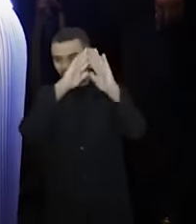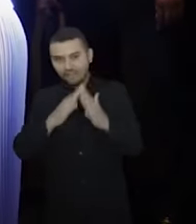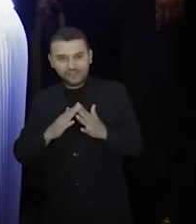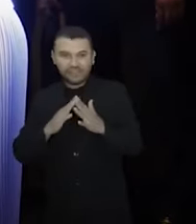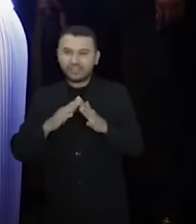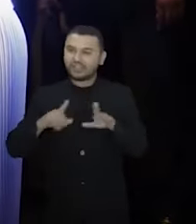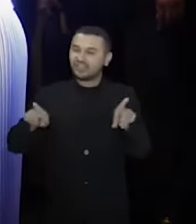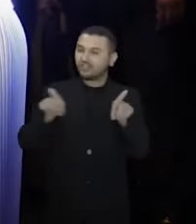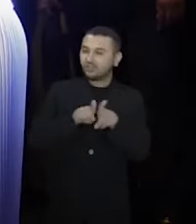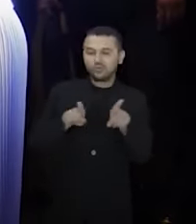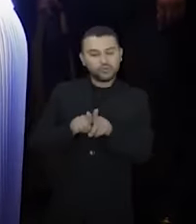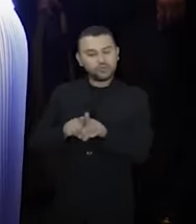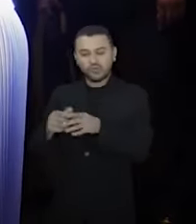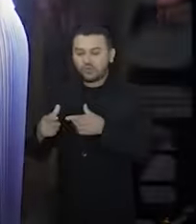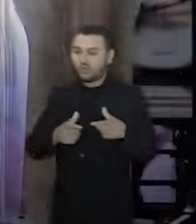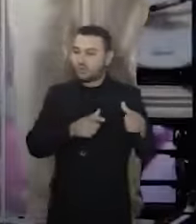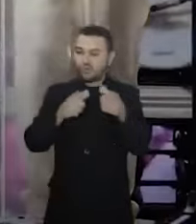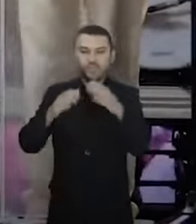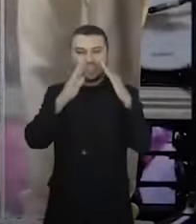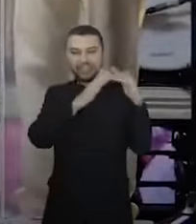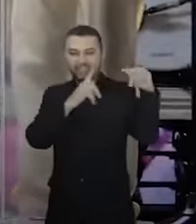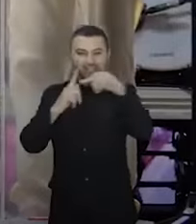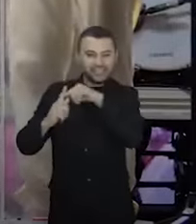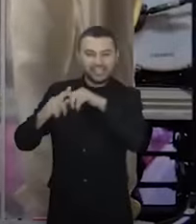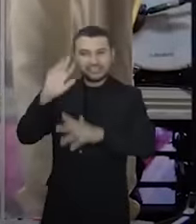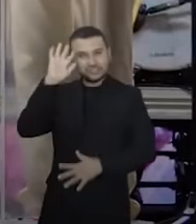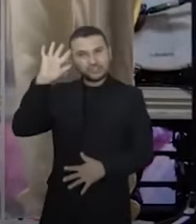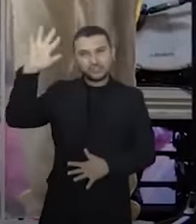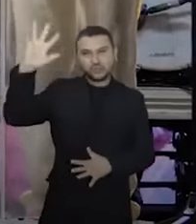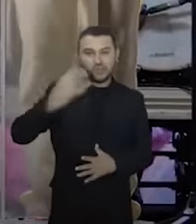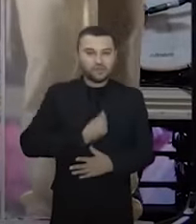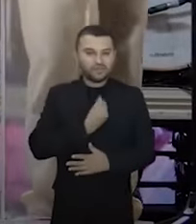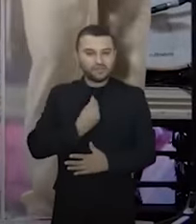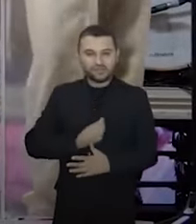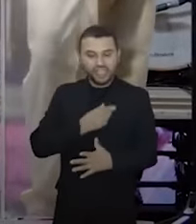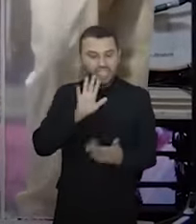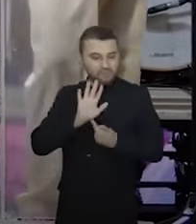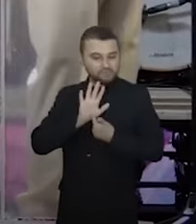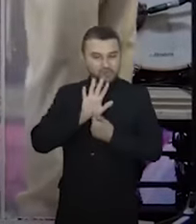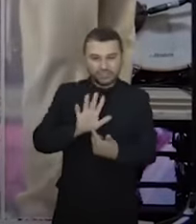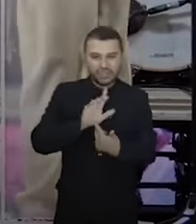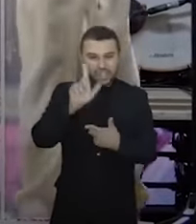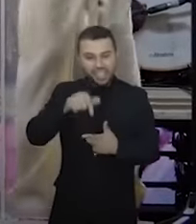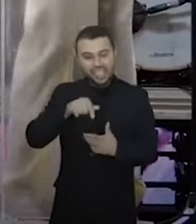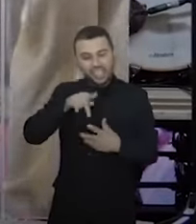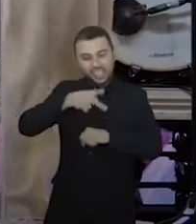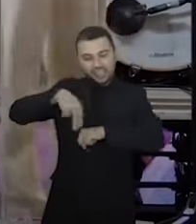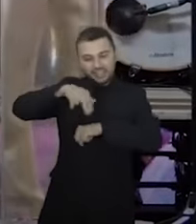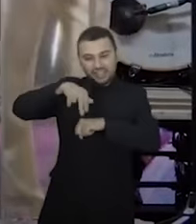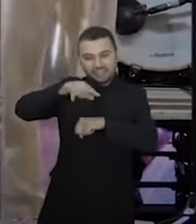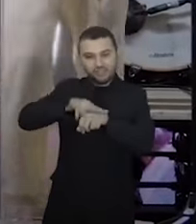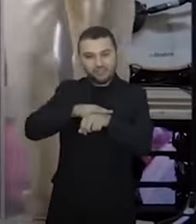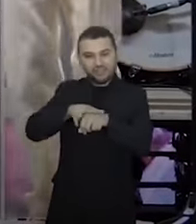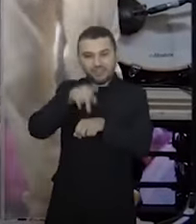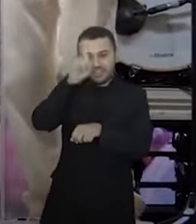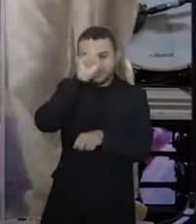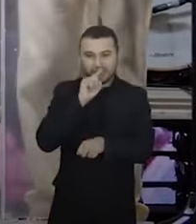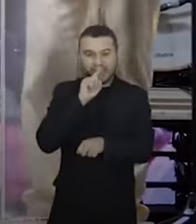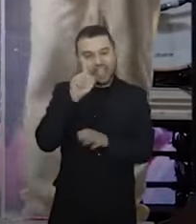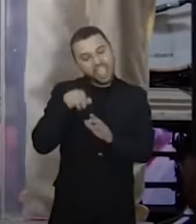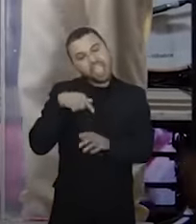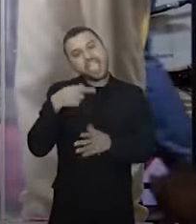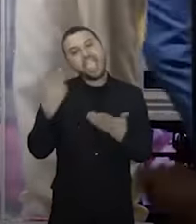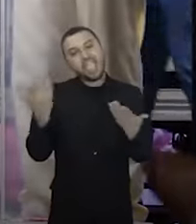casebre, templo, é sonho, ideia e exemplo da nação verde e amarela. Lula,